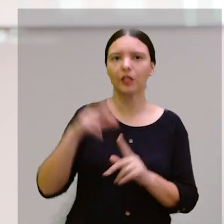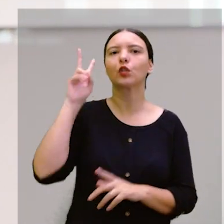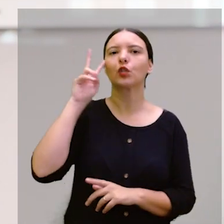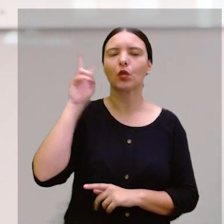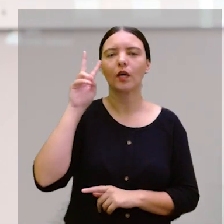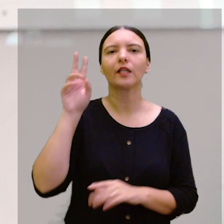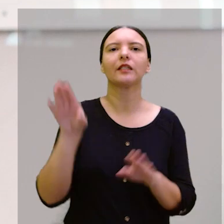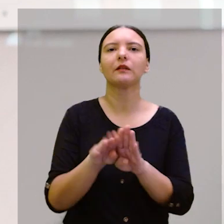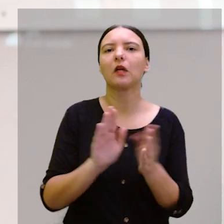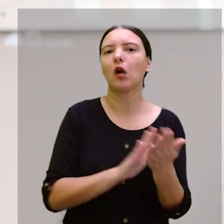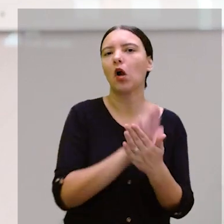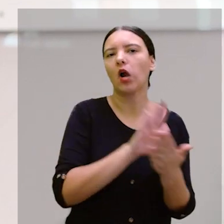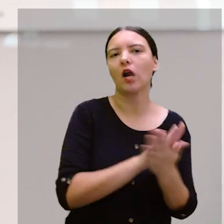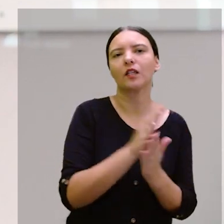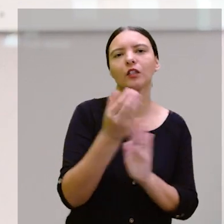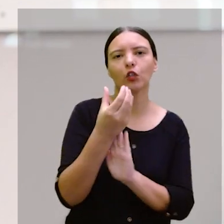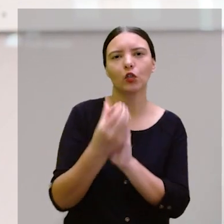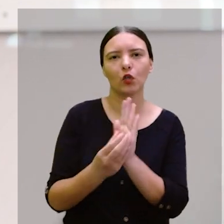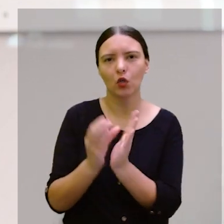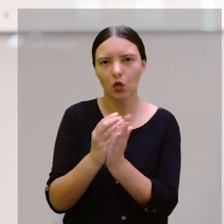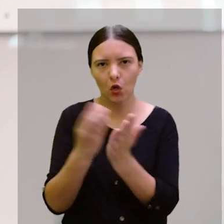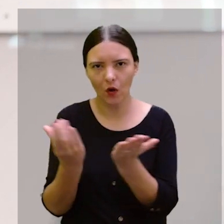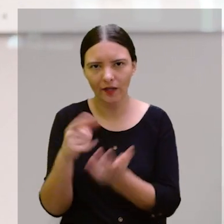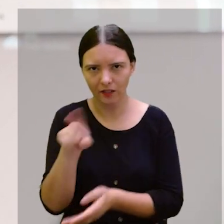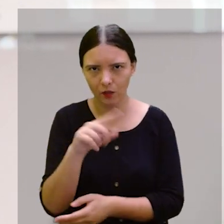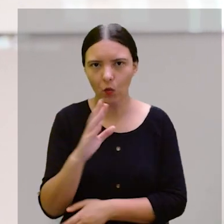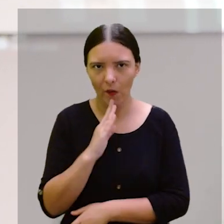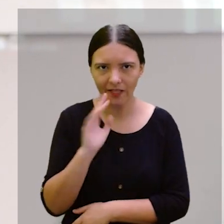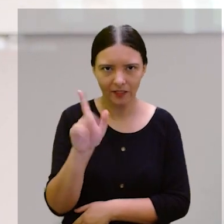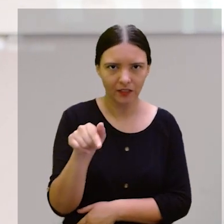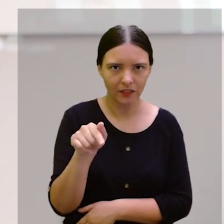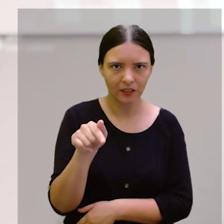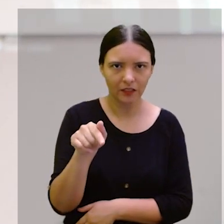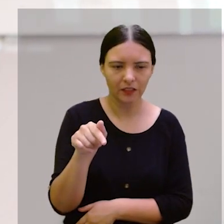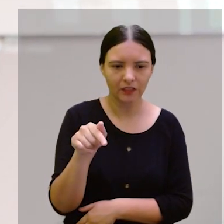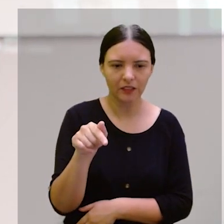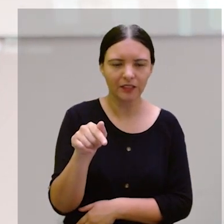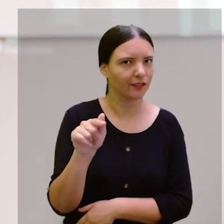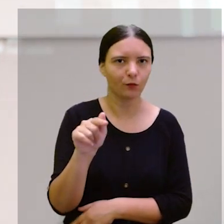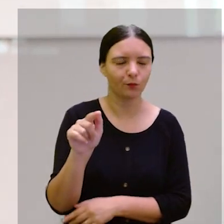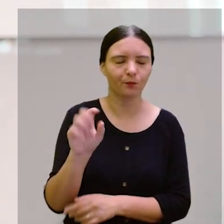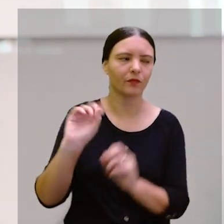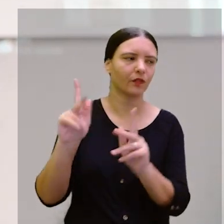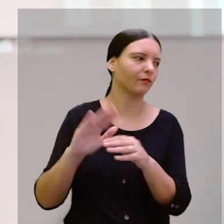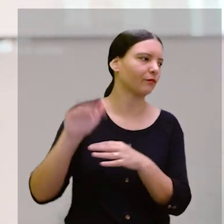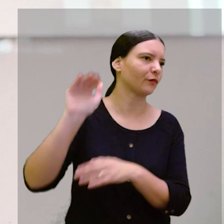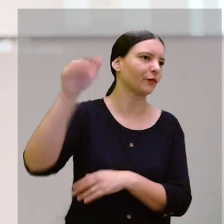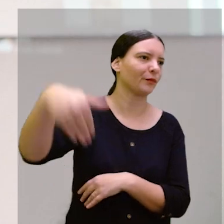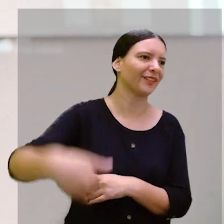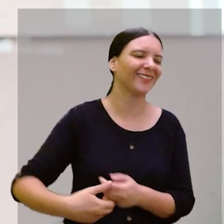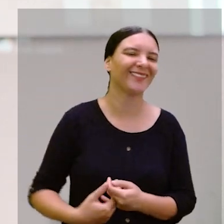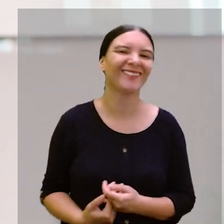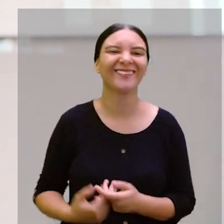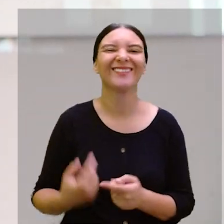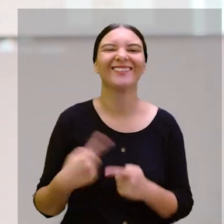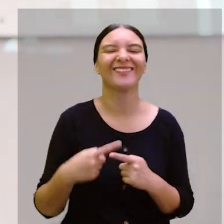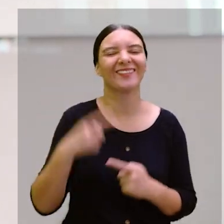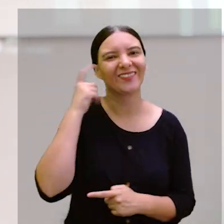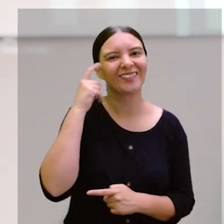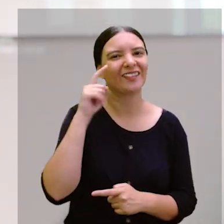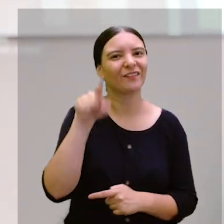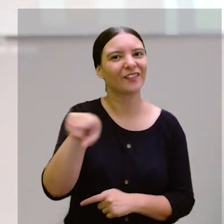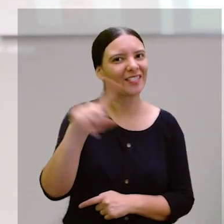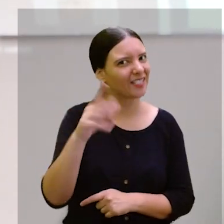mercado editorial de que cronista não vende. Vocês sabem o que é crônica, né? Vou pular para frente, vou partir do princípio que vocês sabem.